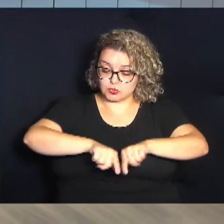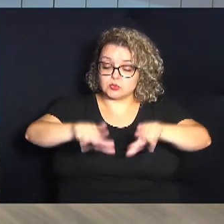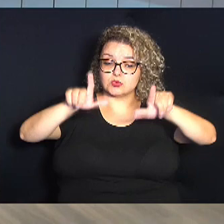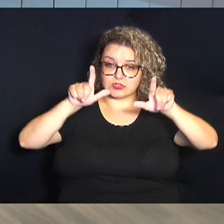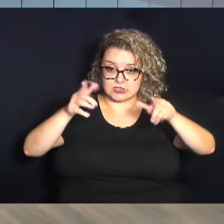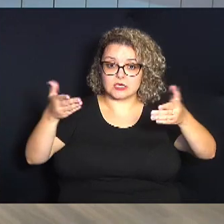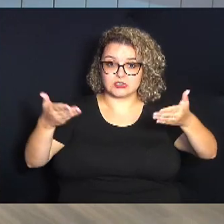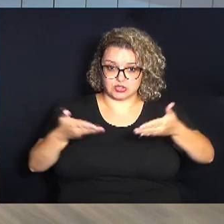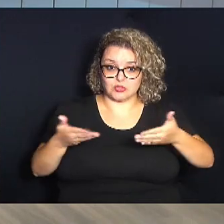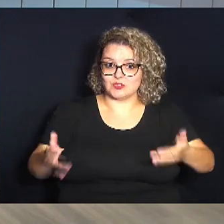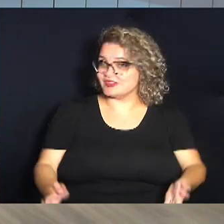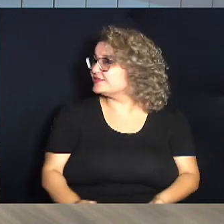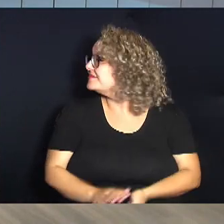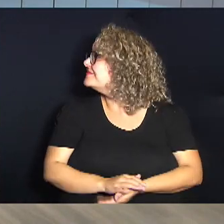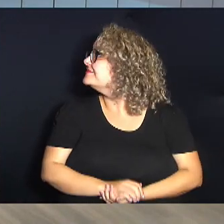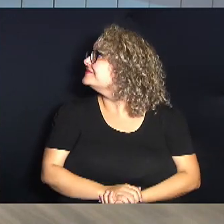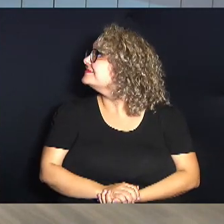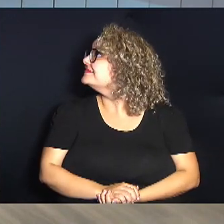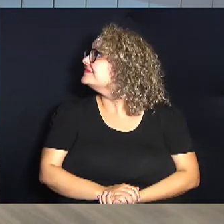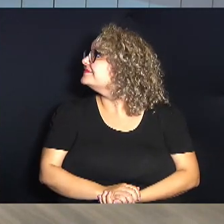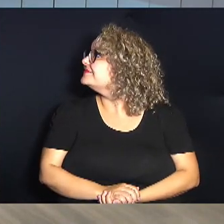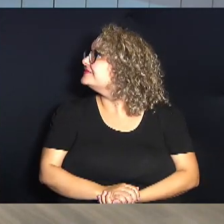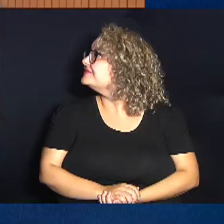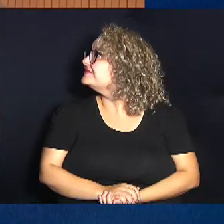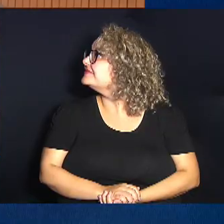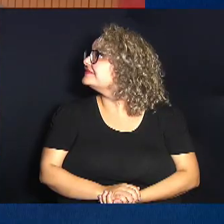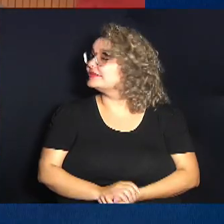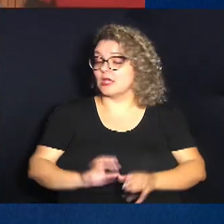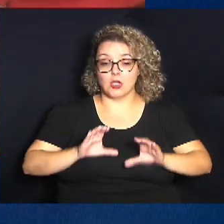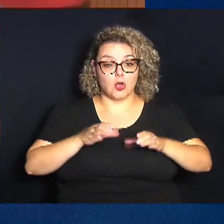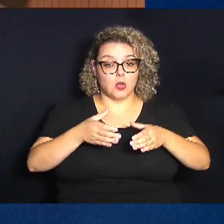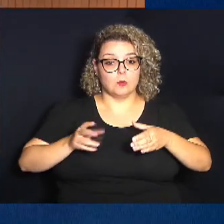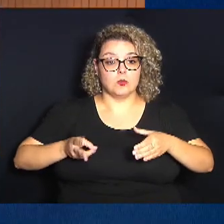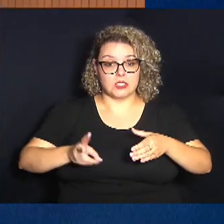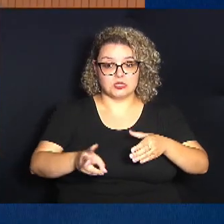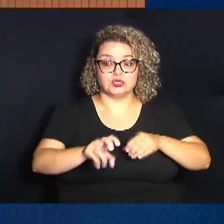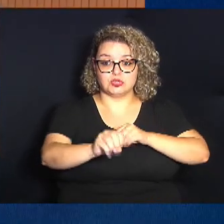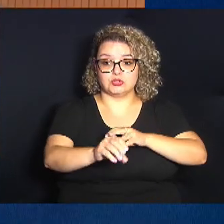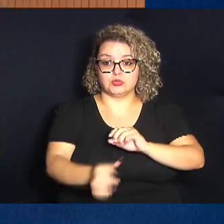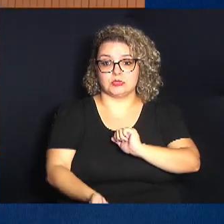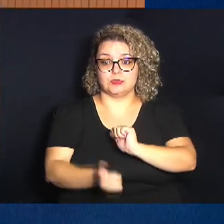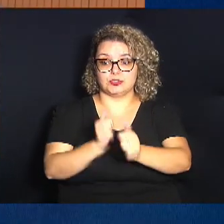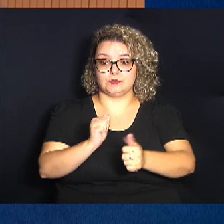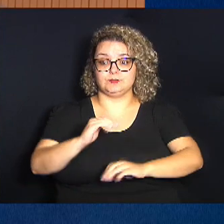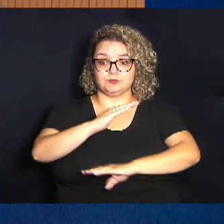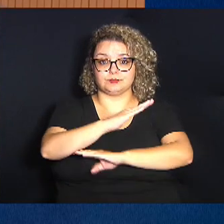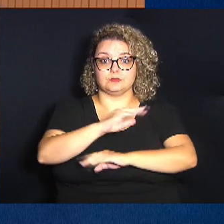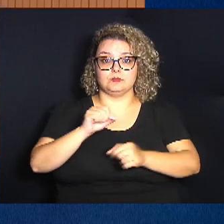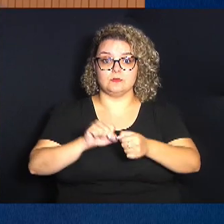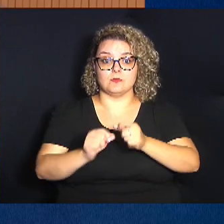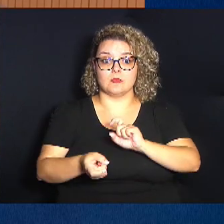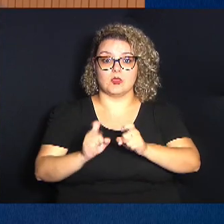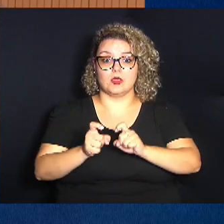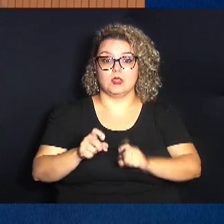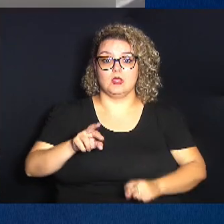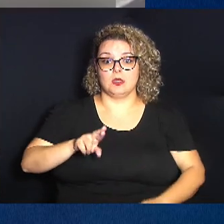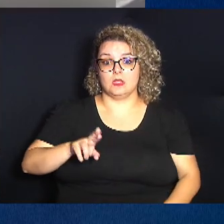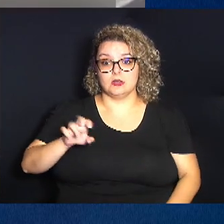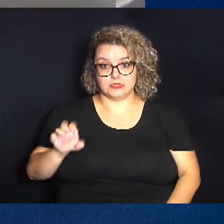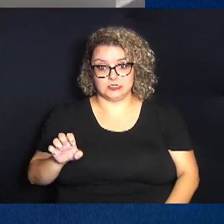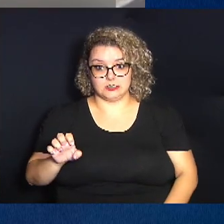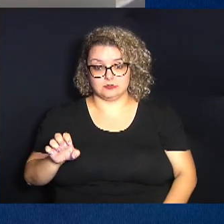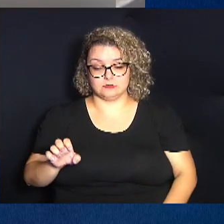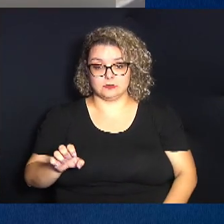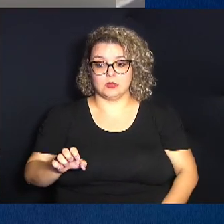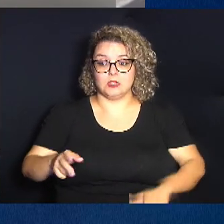os destaques de hoje. Comissão Permanente de Educação e Esporte da Câmara faz reunião extraordinária e